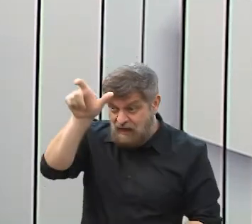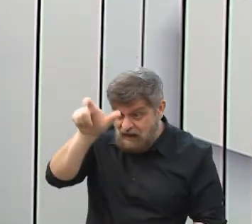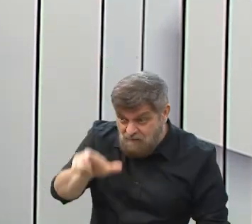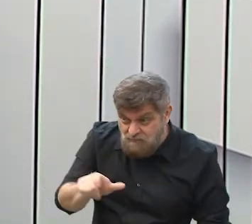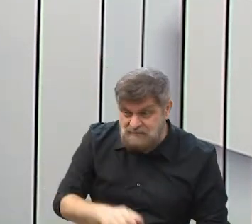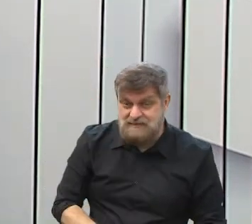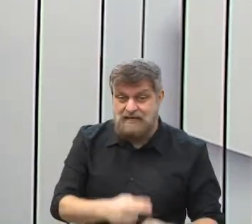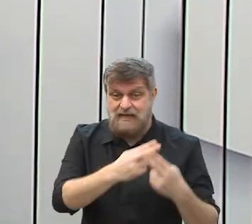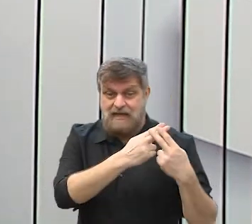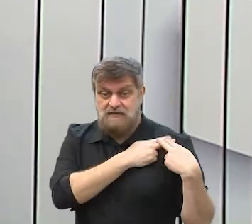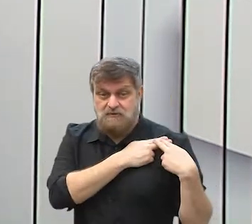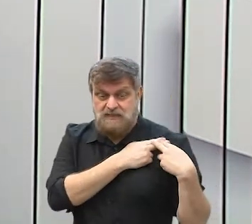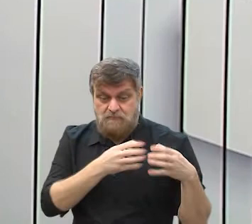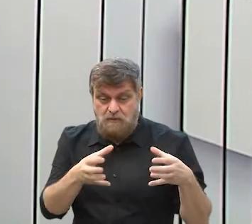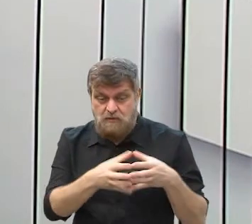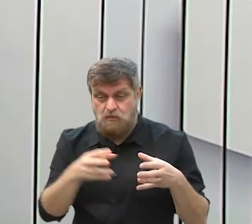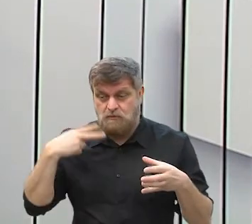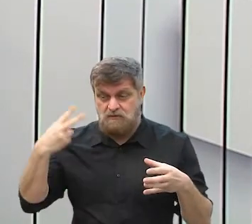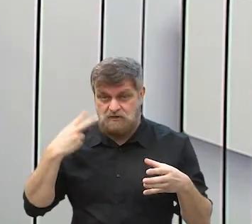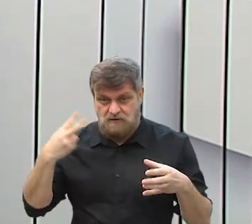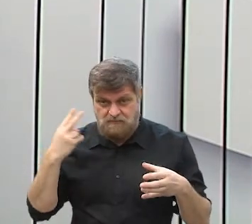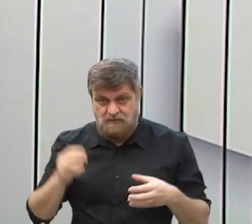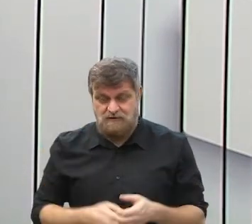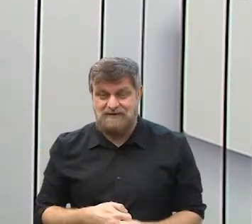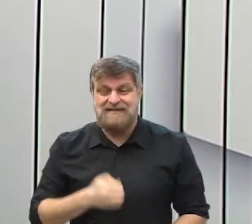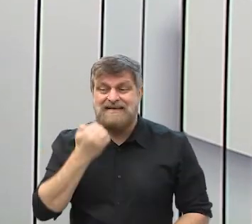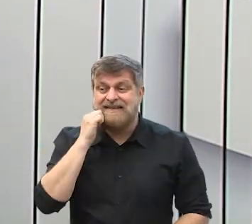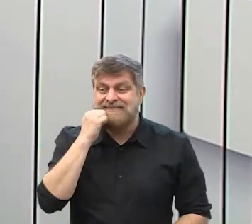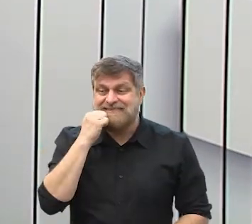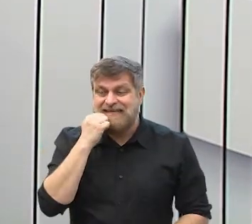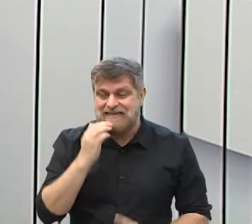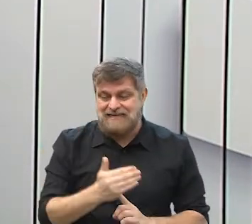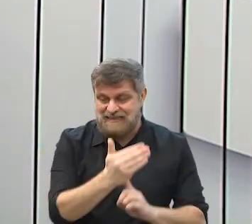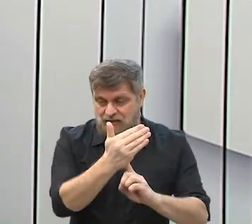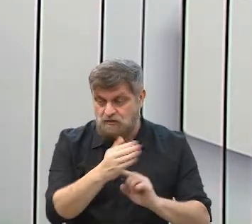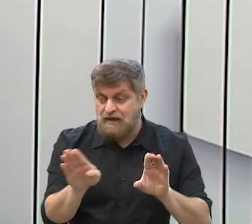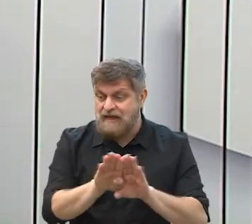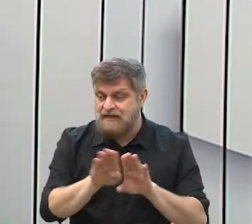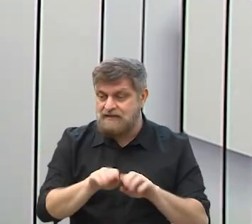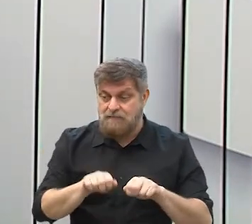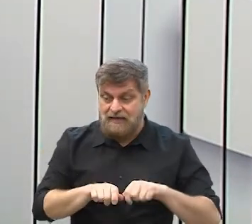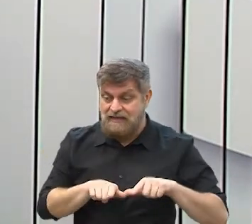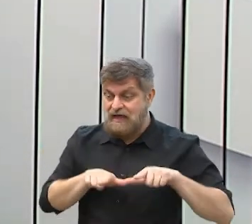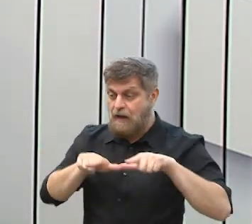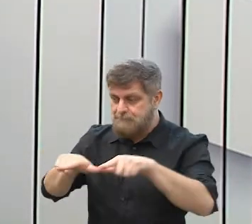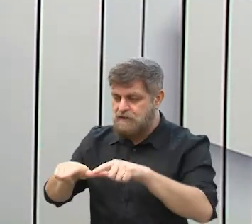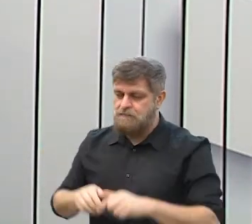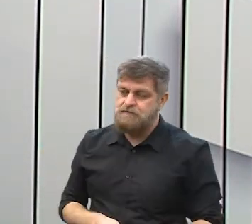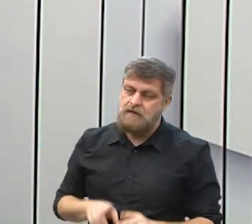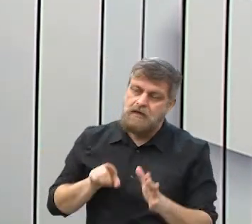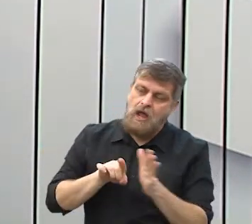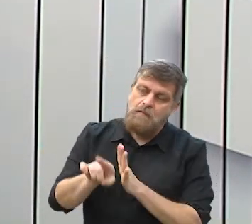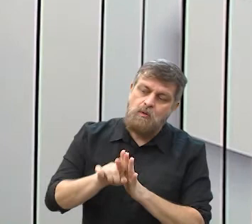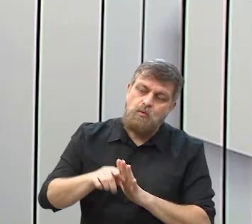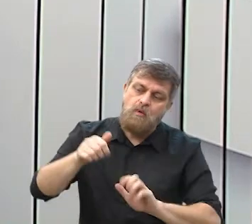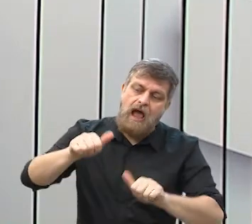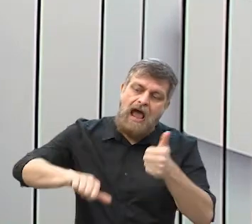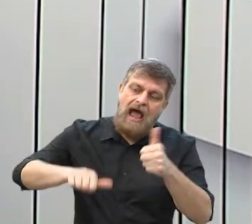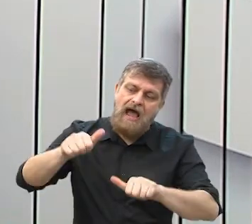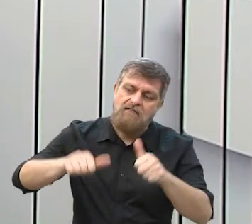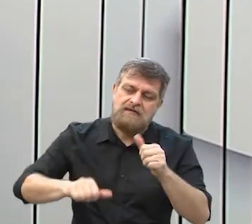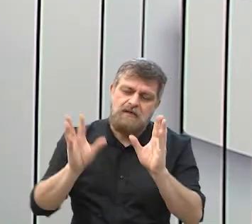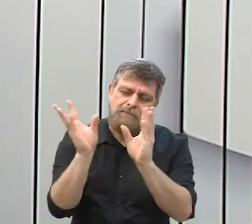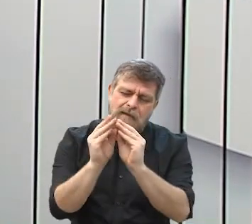de Ciência e Tecnologia e da Comissão Especial de Honraria. Que análise que você faz? São